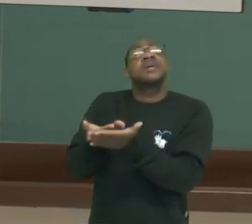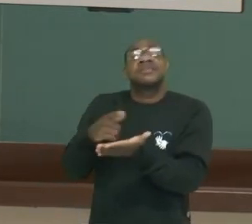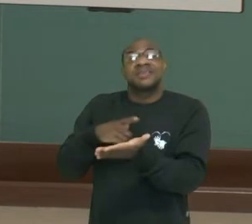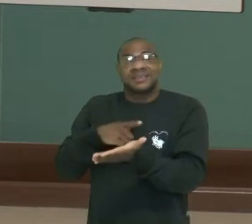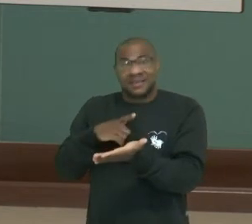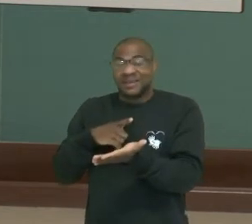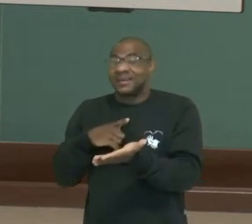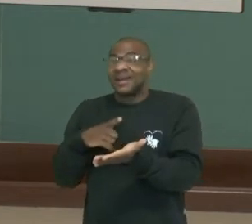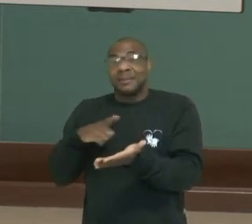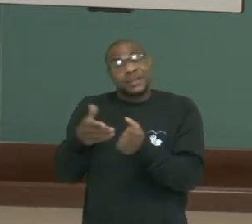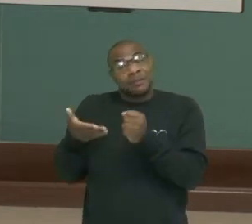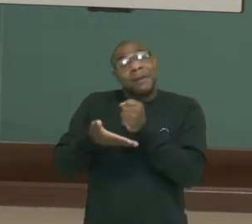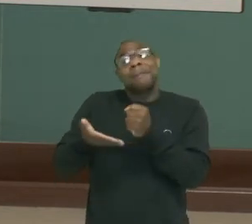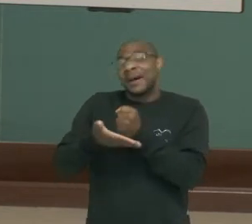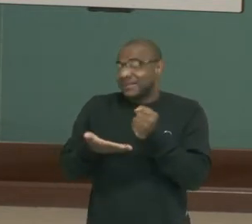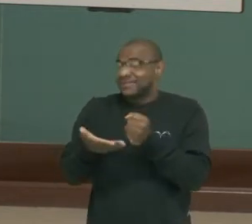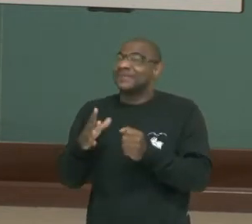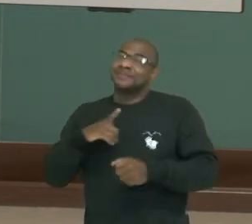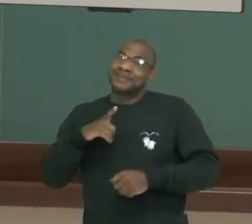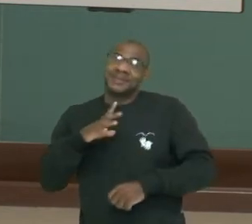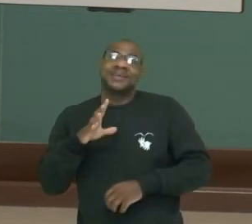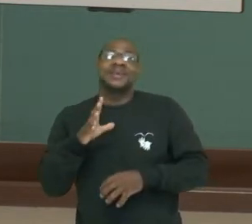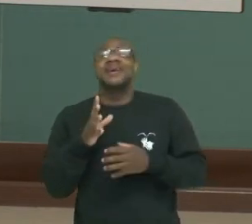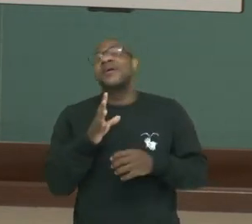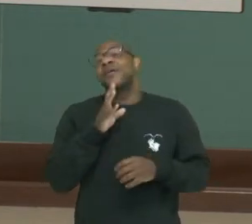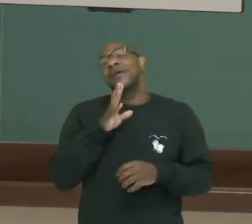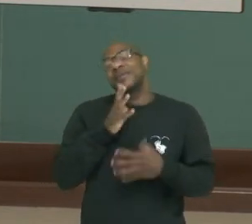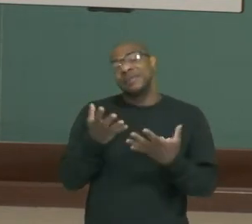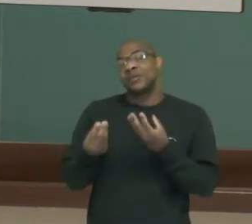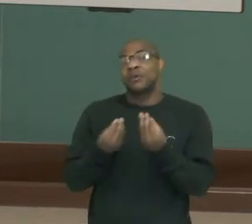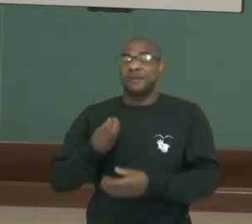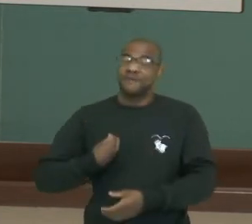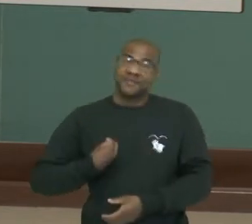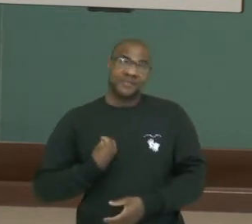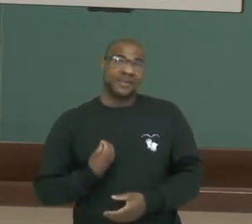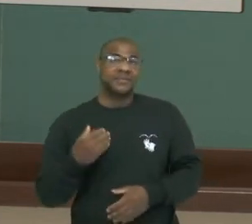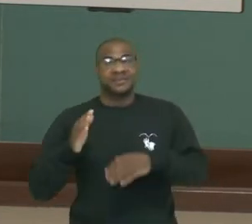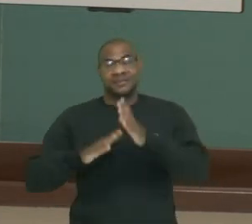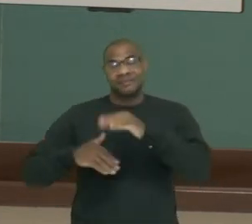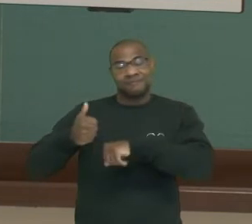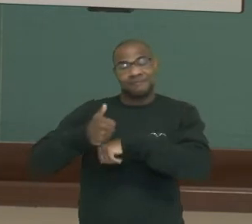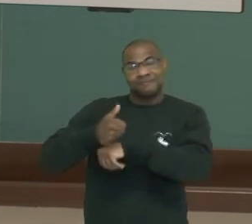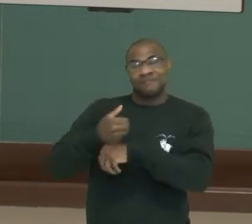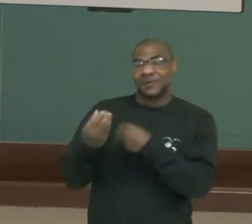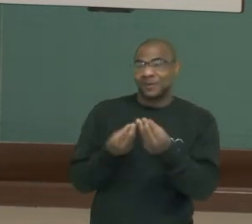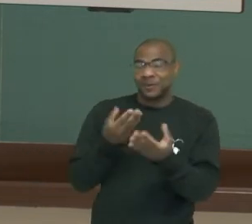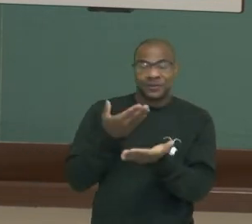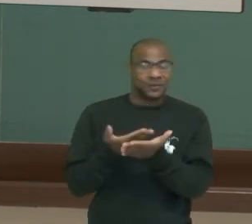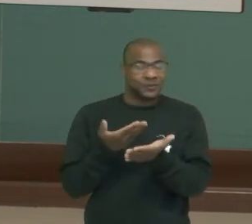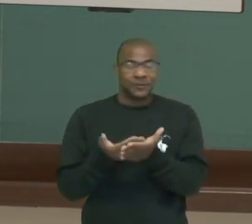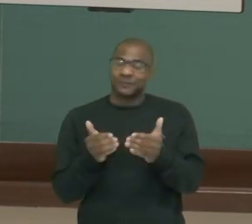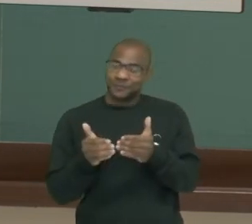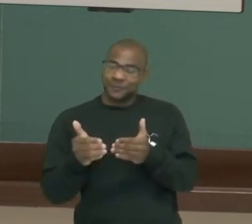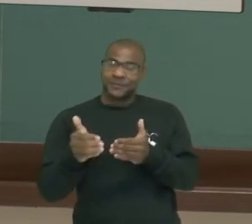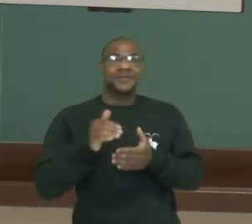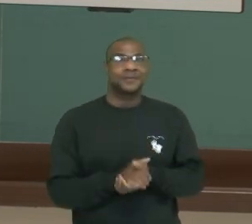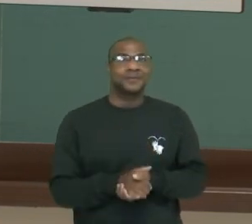conhecer, saber dos seus interesses. Mas como isso acontece? Como isso se dará no decorrer do texto? O